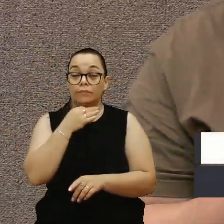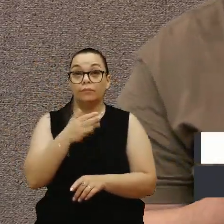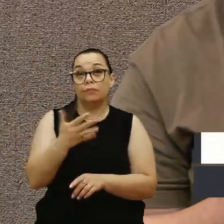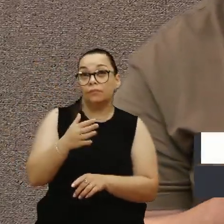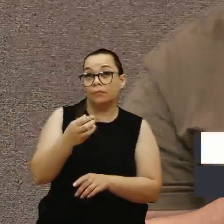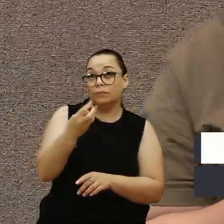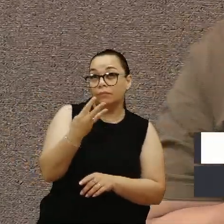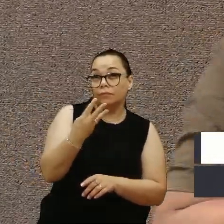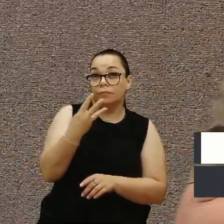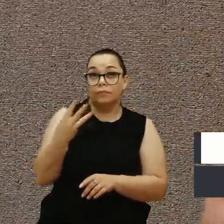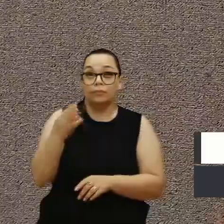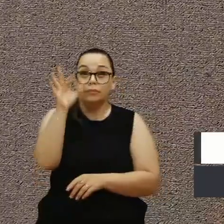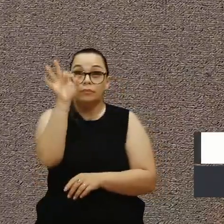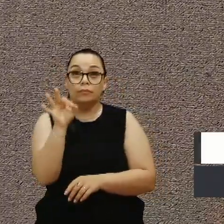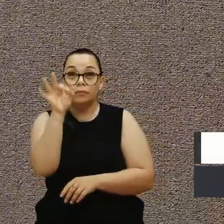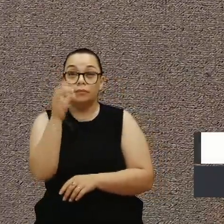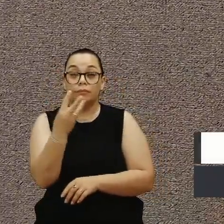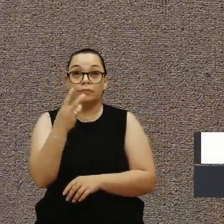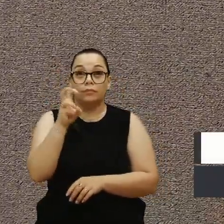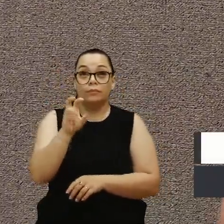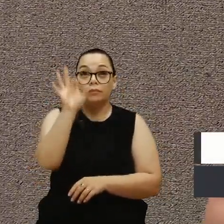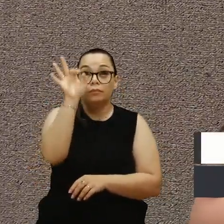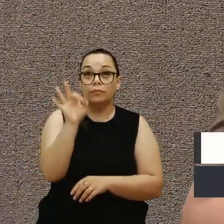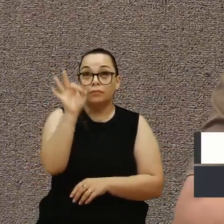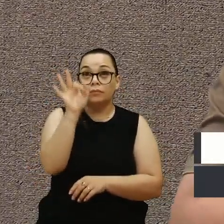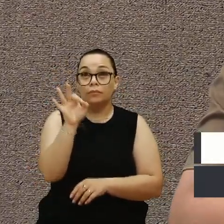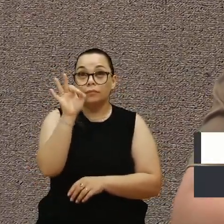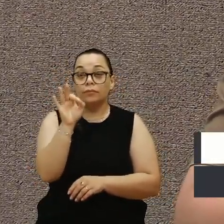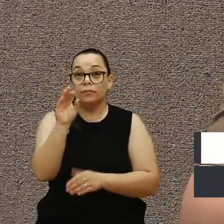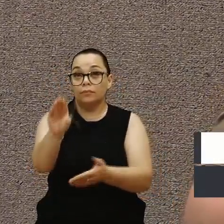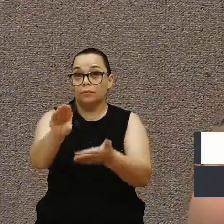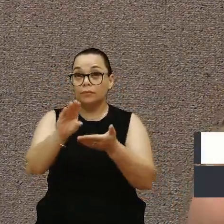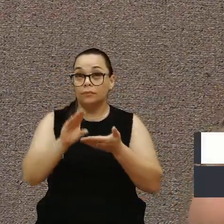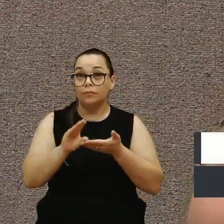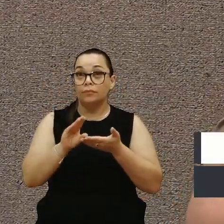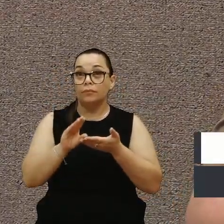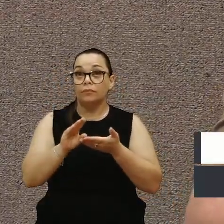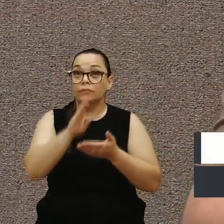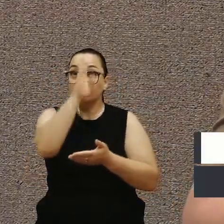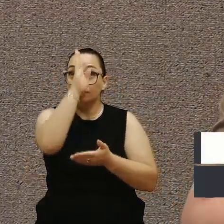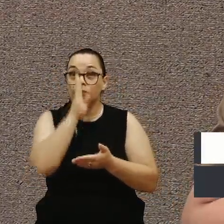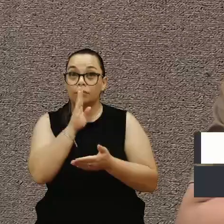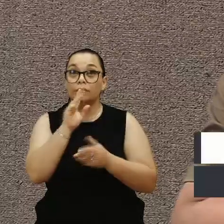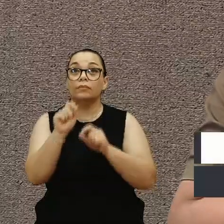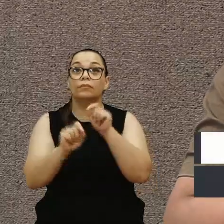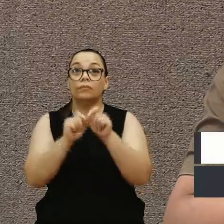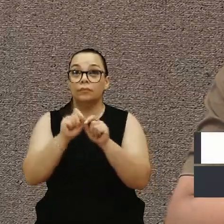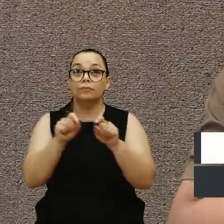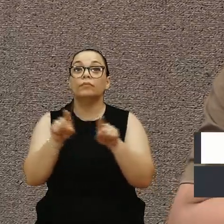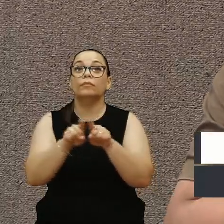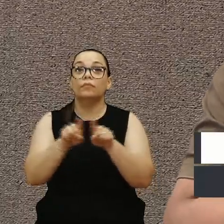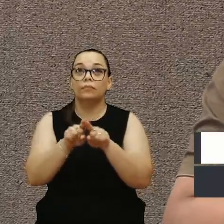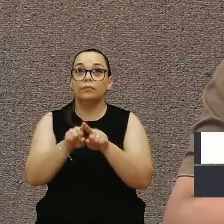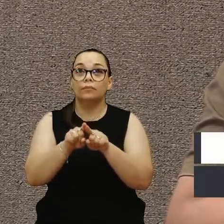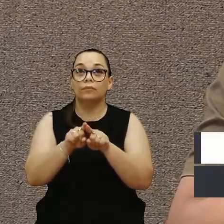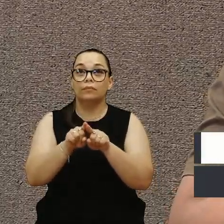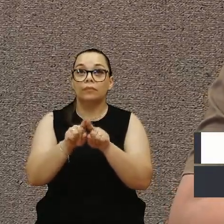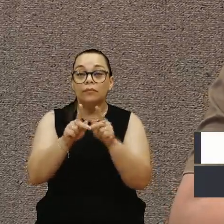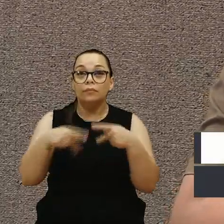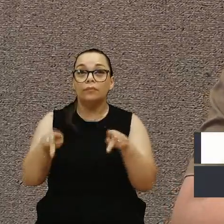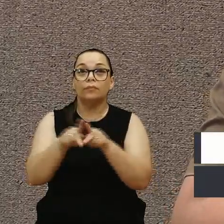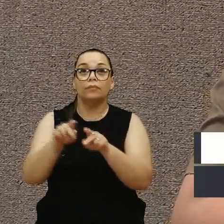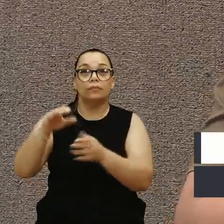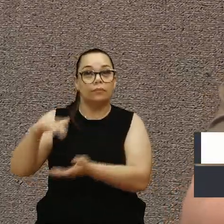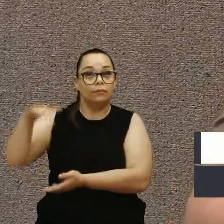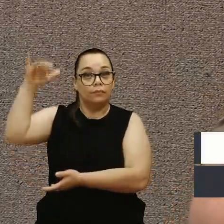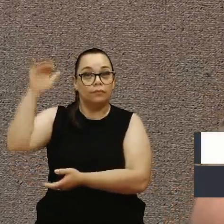30%, 33%, 35% do repasse, ou melhor, da gratuidade que é feito, é justamente ao público dos idosos. Então,